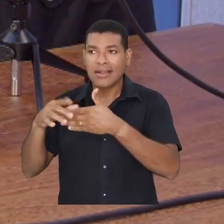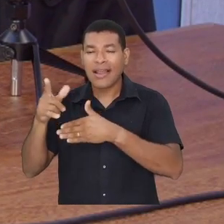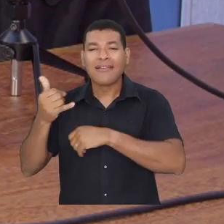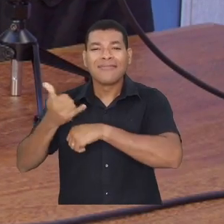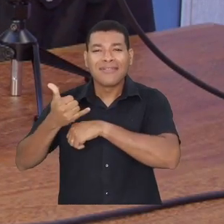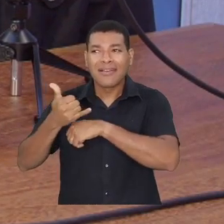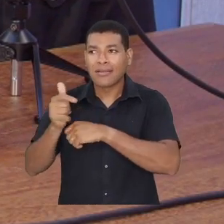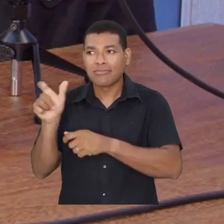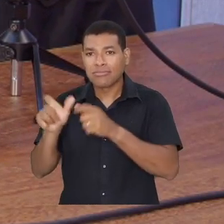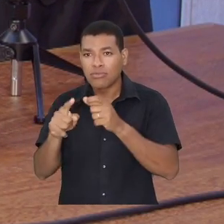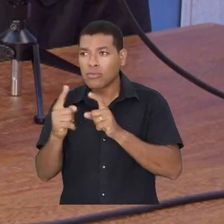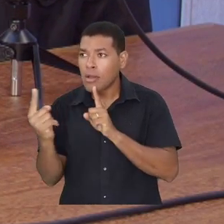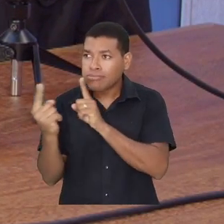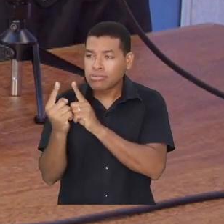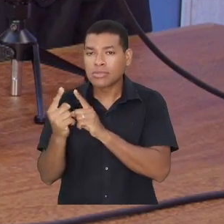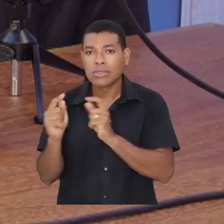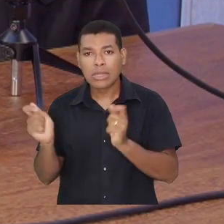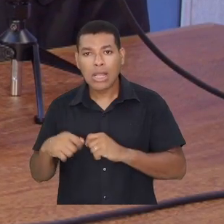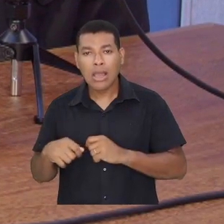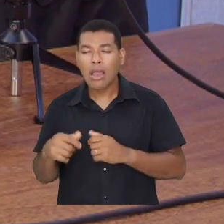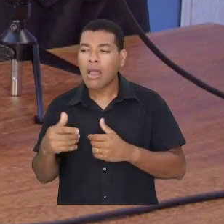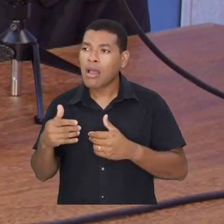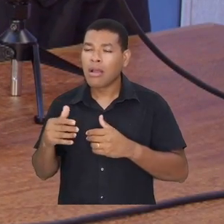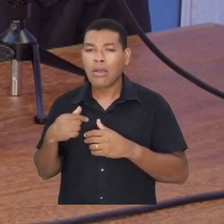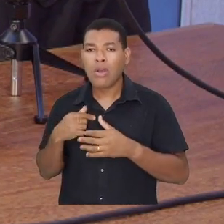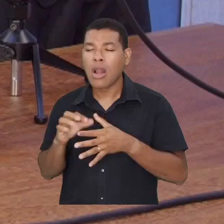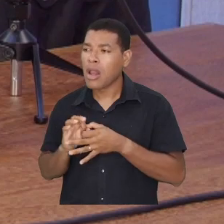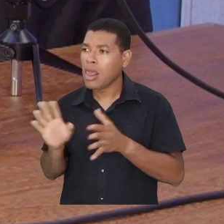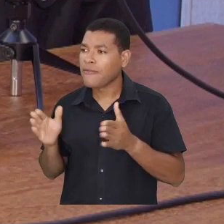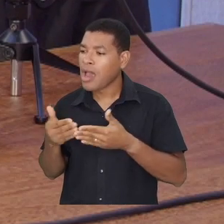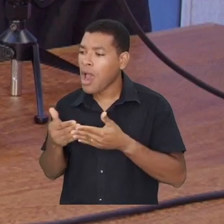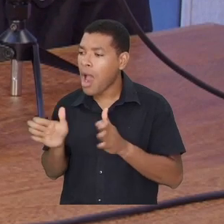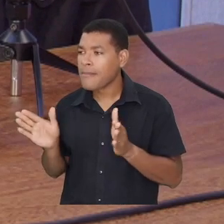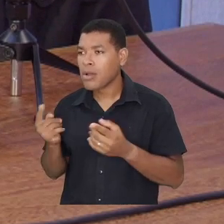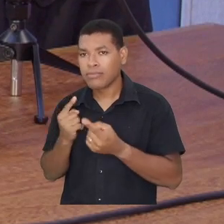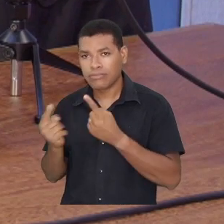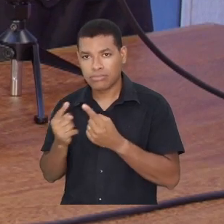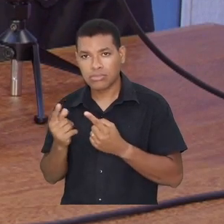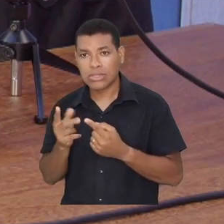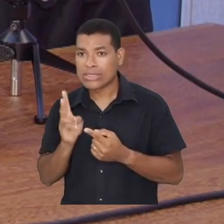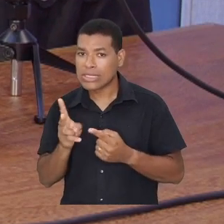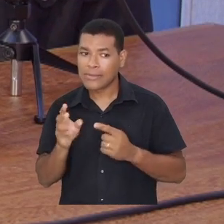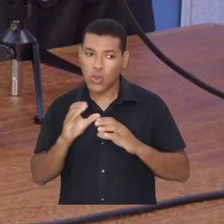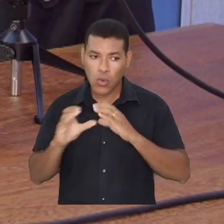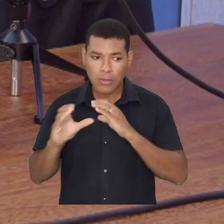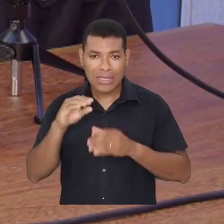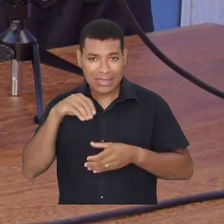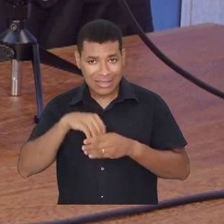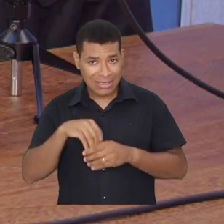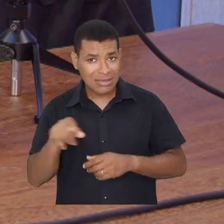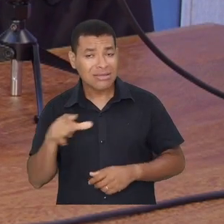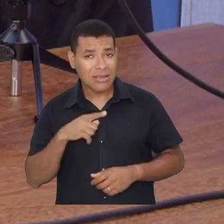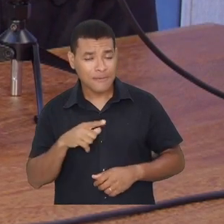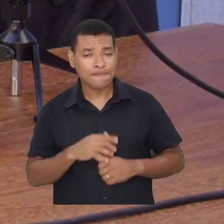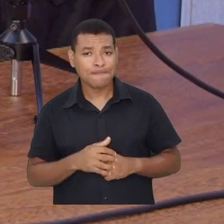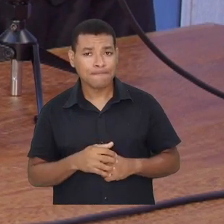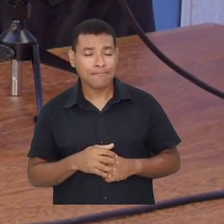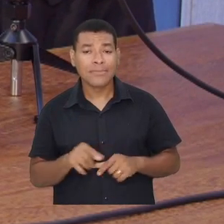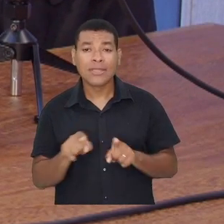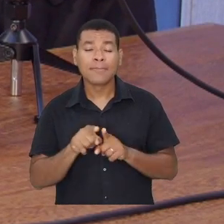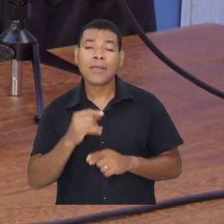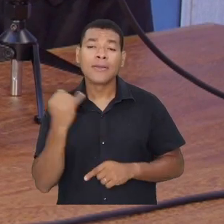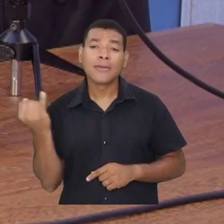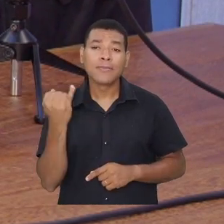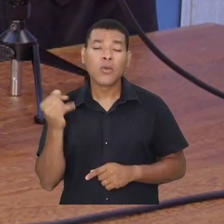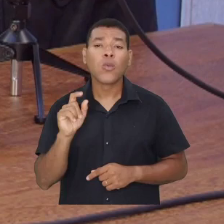enfim, esse canal aberto que você está sempre crescendo e se desenvolvendo. Isso a gente está sempre comunicando uhum. e está sempre presente lá dentro. É muito importante